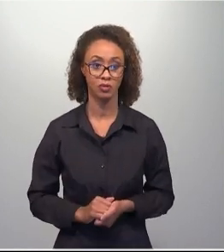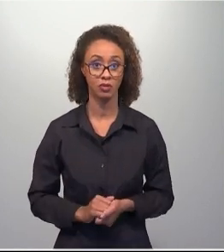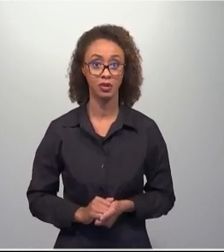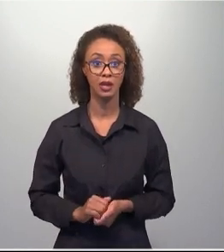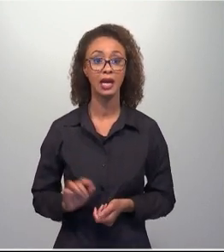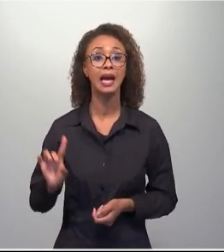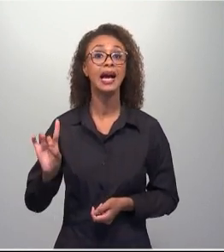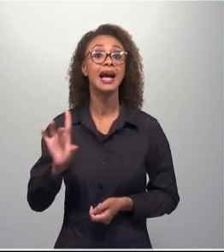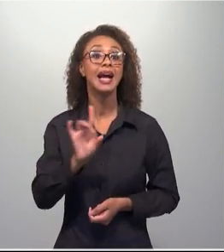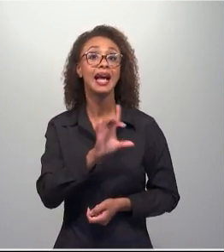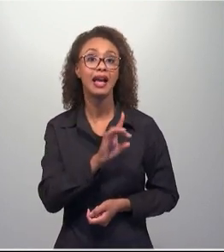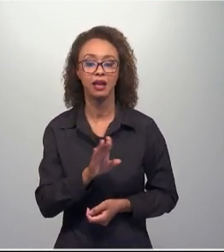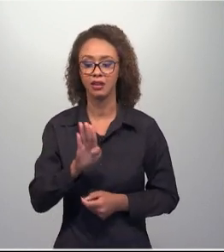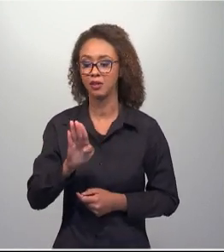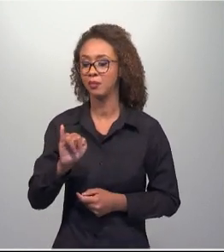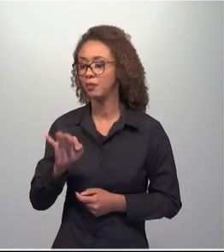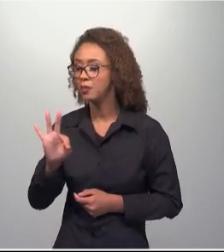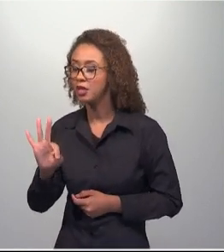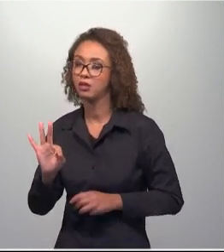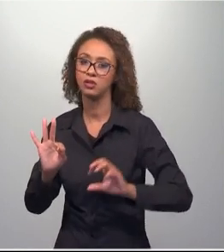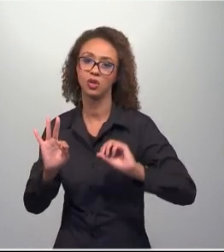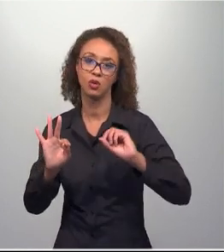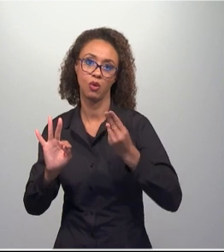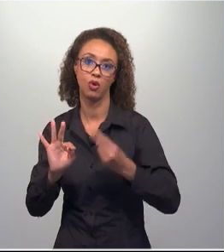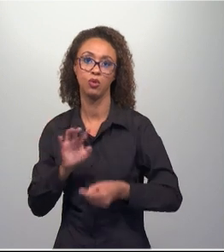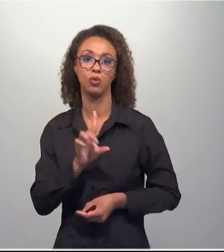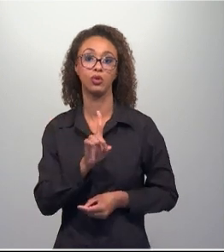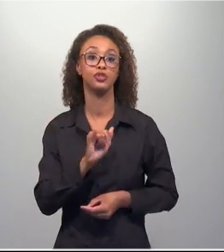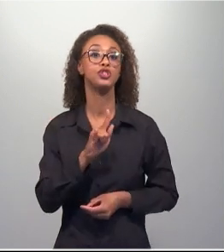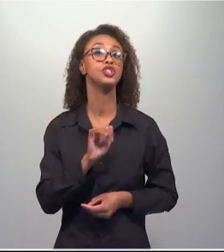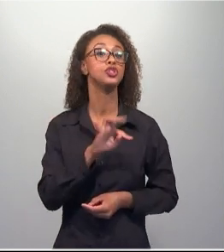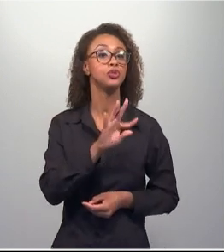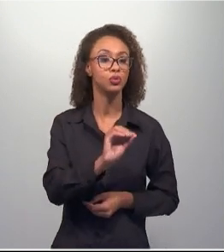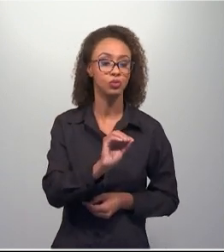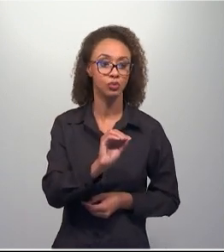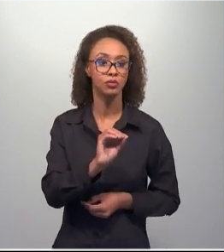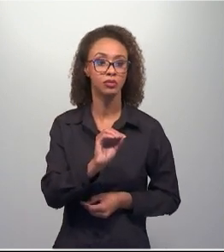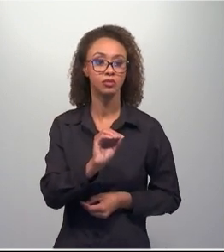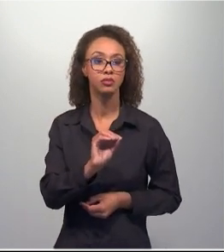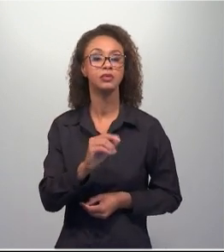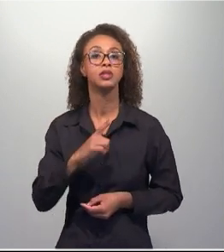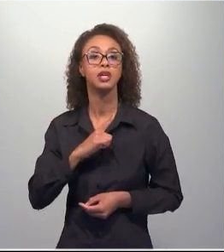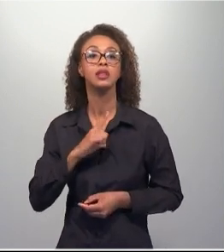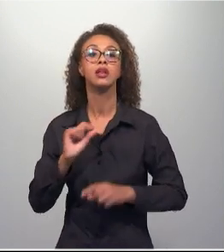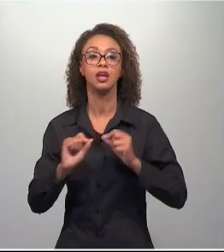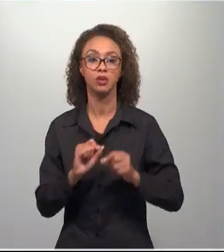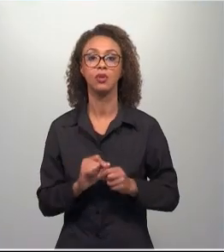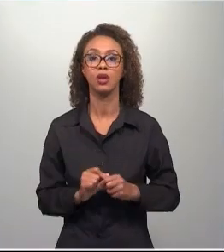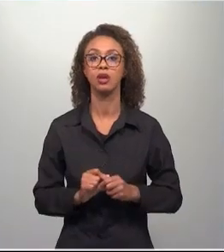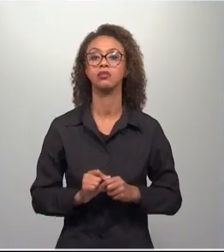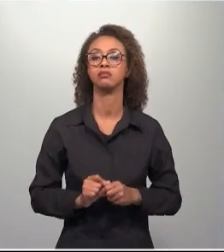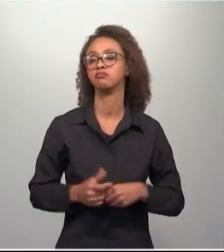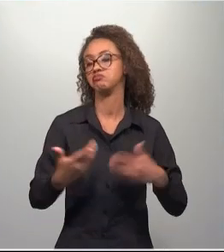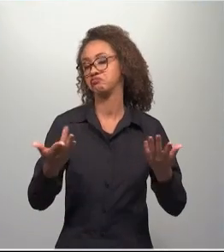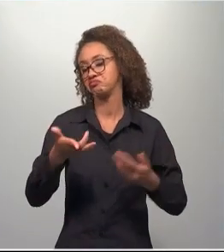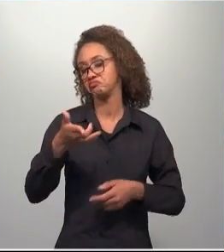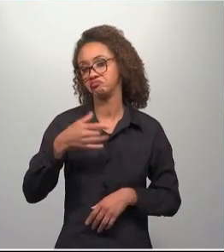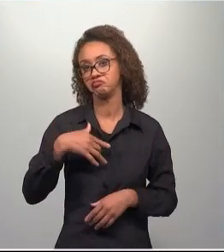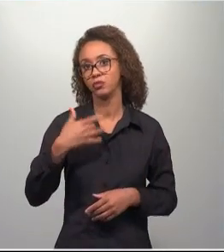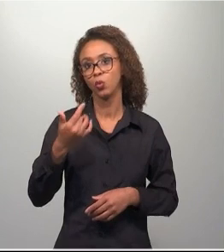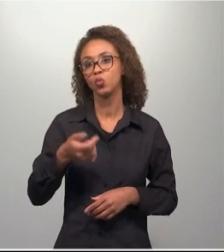beach multiplicado pela base e um expoente então o número hipotético